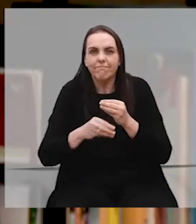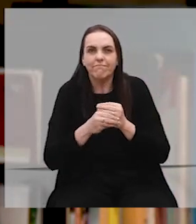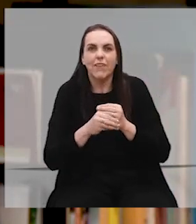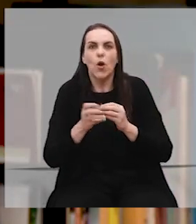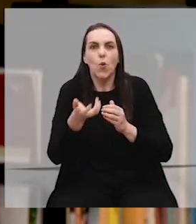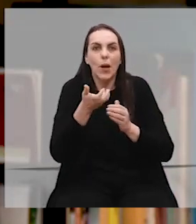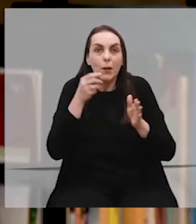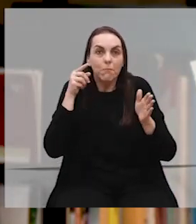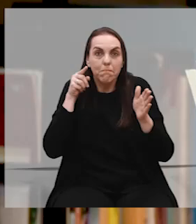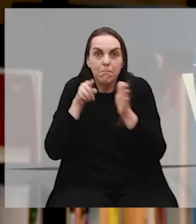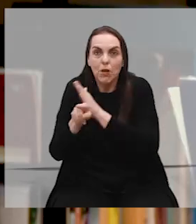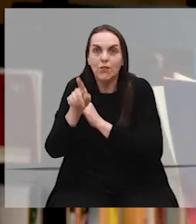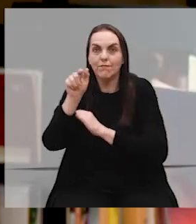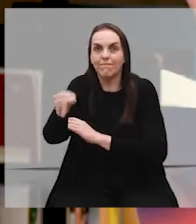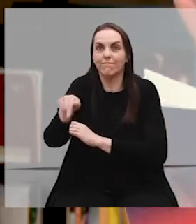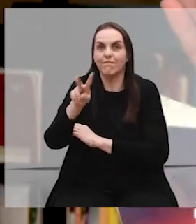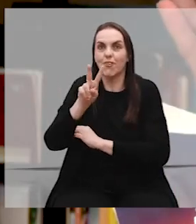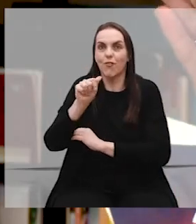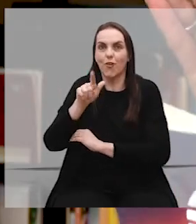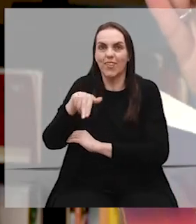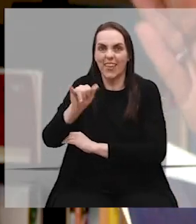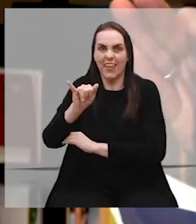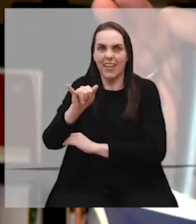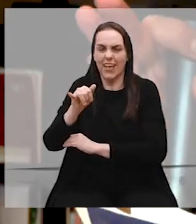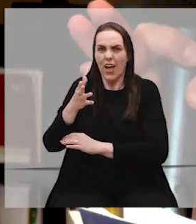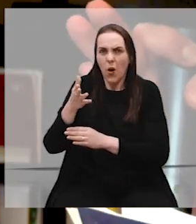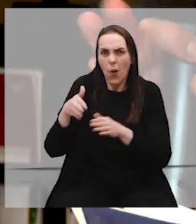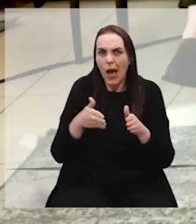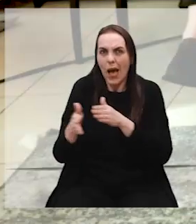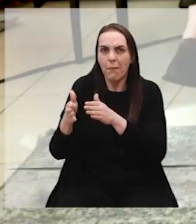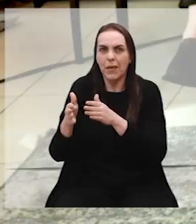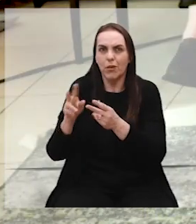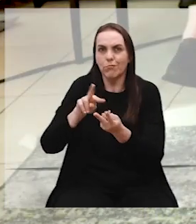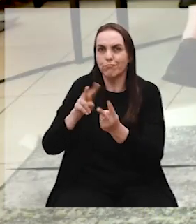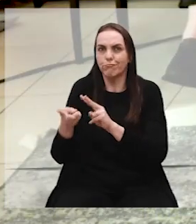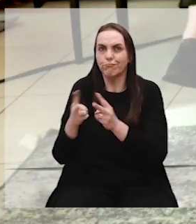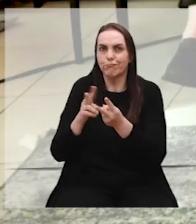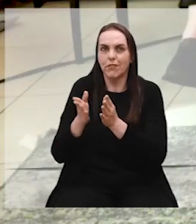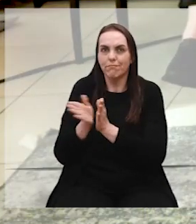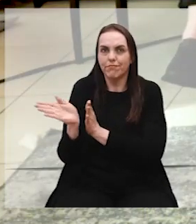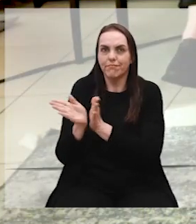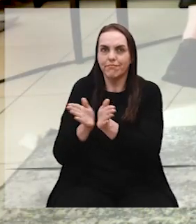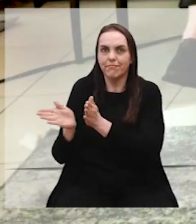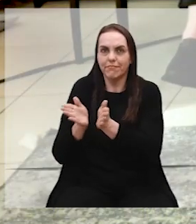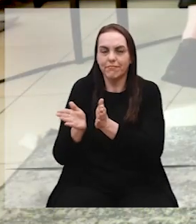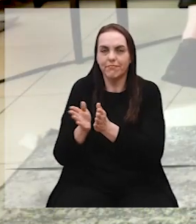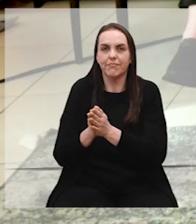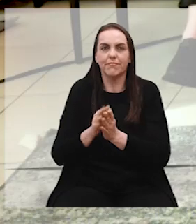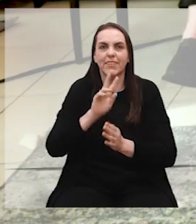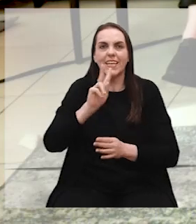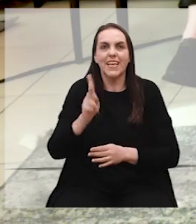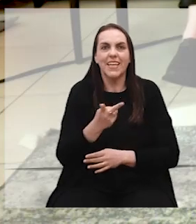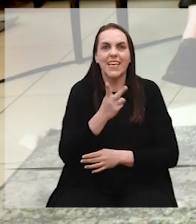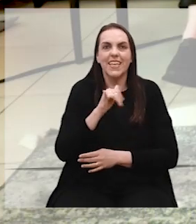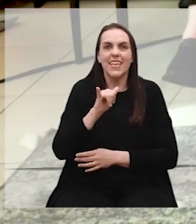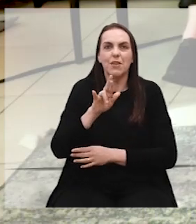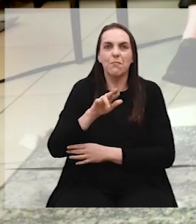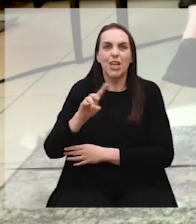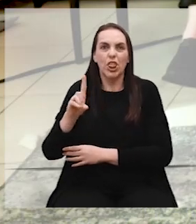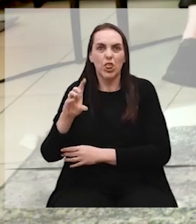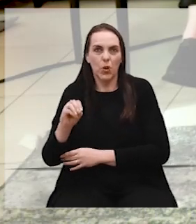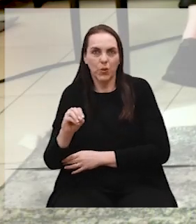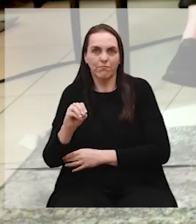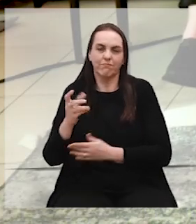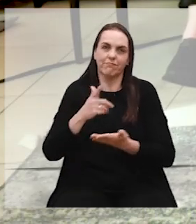quero questionar o Vonei. Nosso caminho é híbrido? Totalmente, né? O caminho é